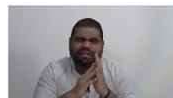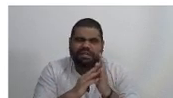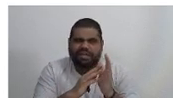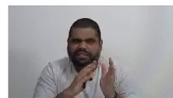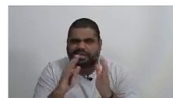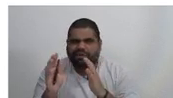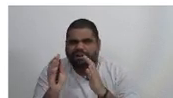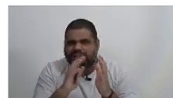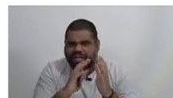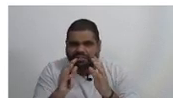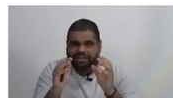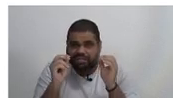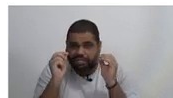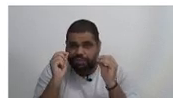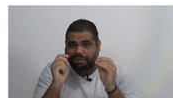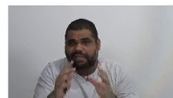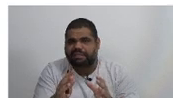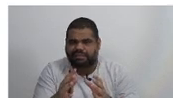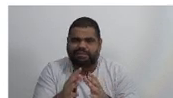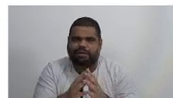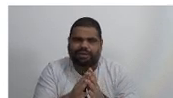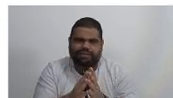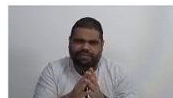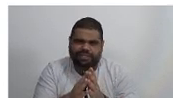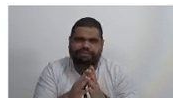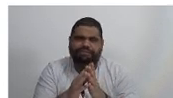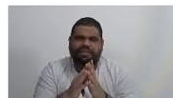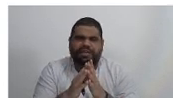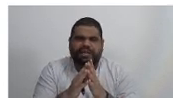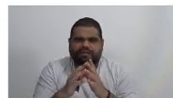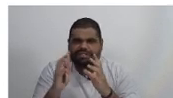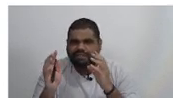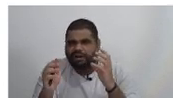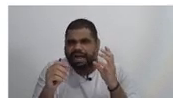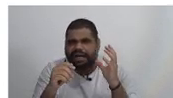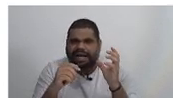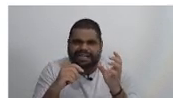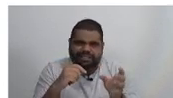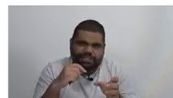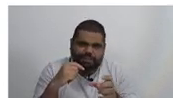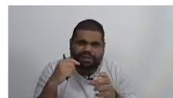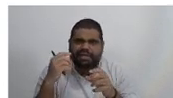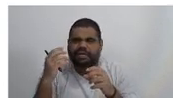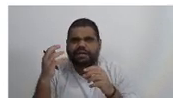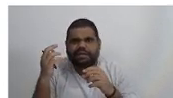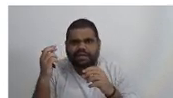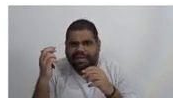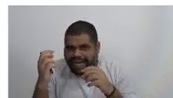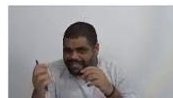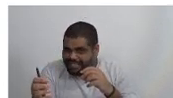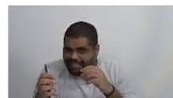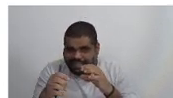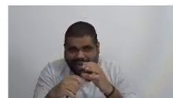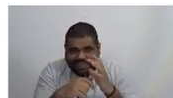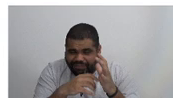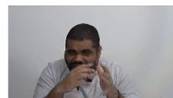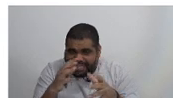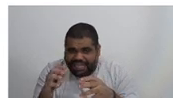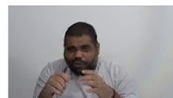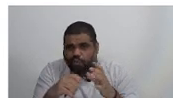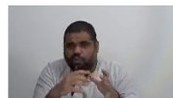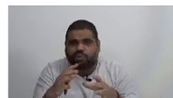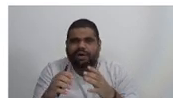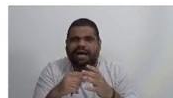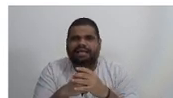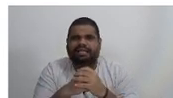horas, entre 9 e 10 horas, a gente manda esse e-mail para você. E você vai olhar a caixa de spam, caixa de entrada, vai